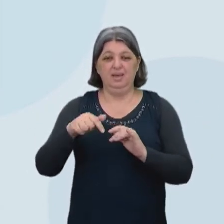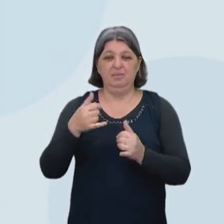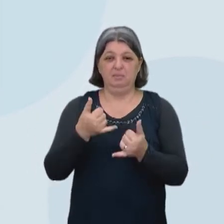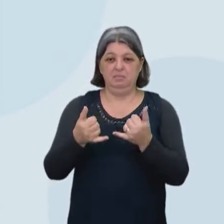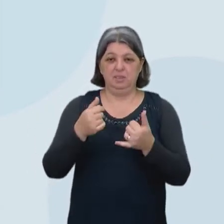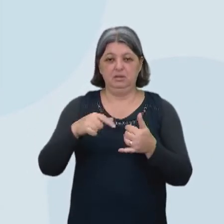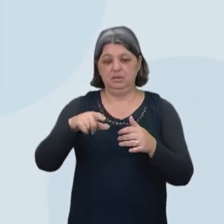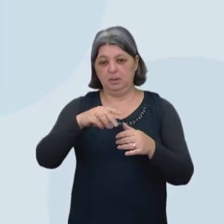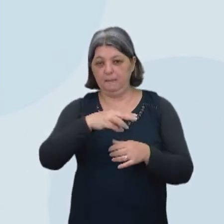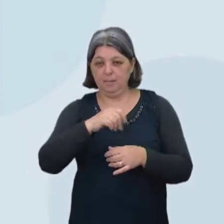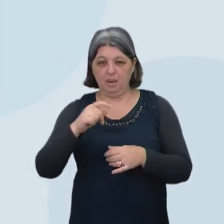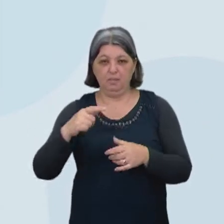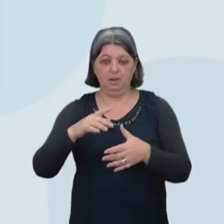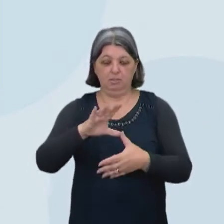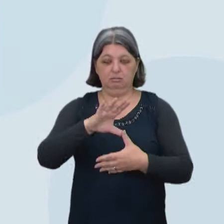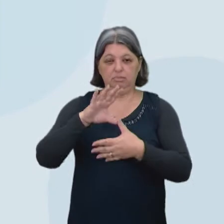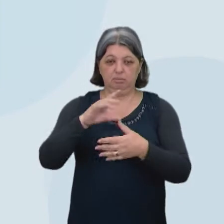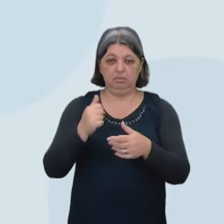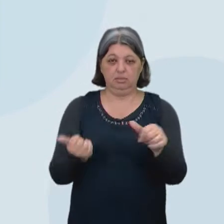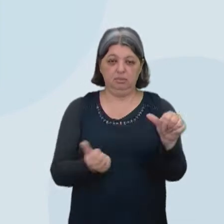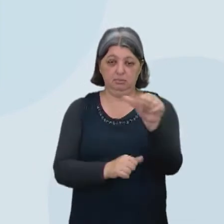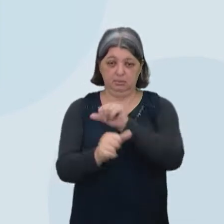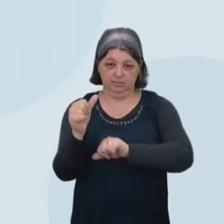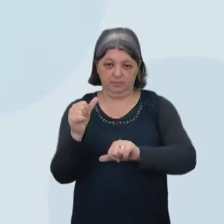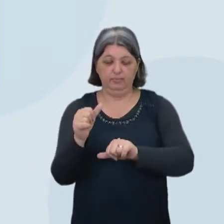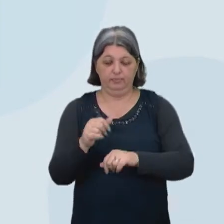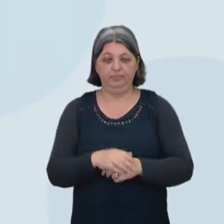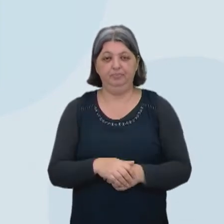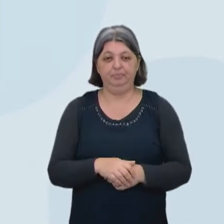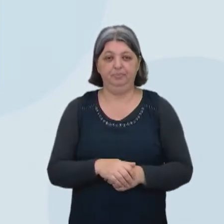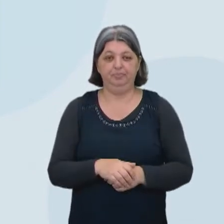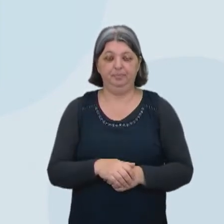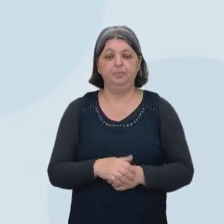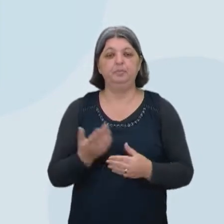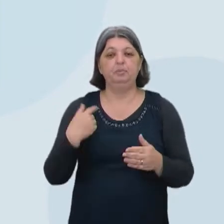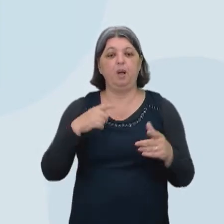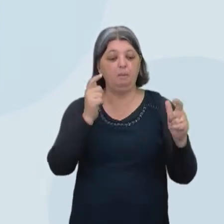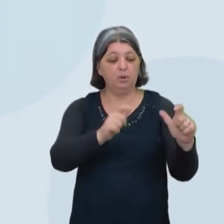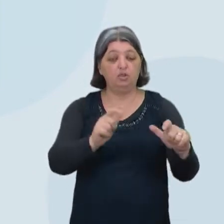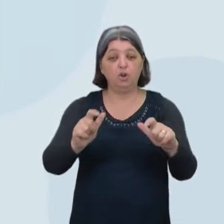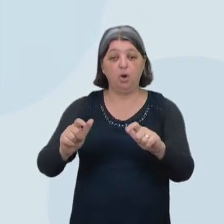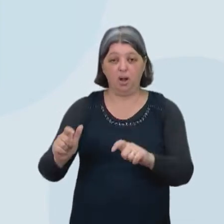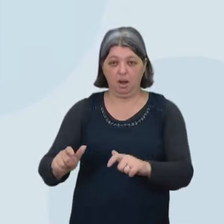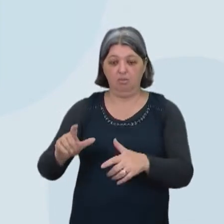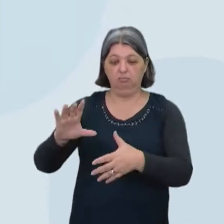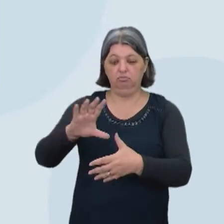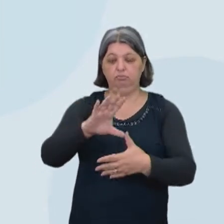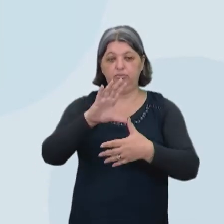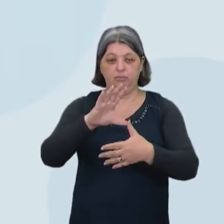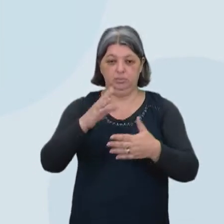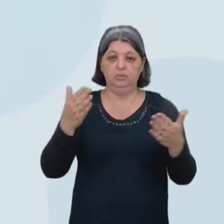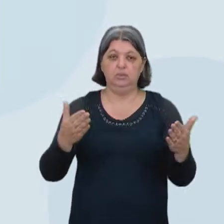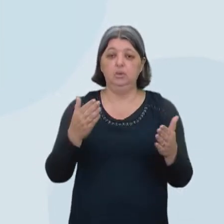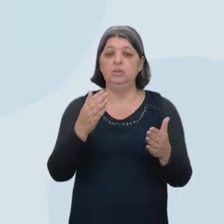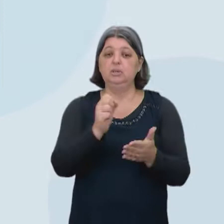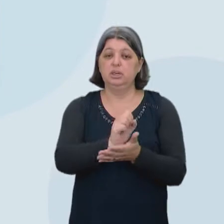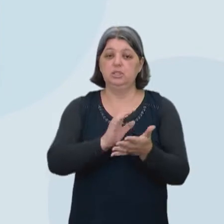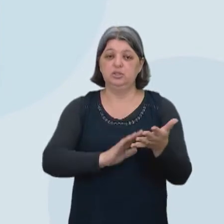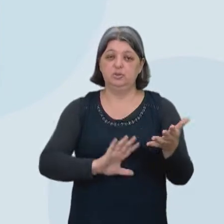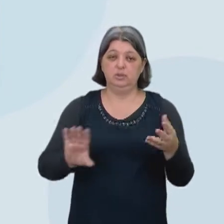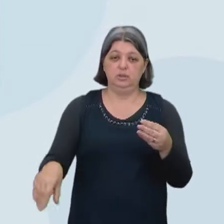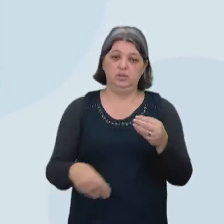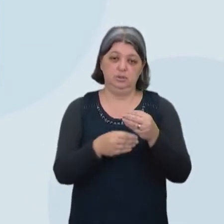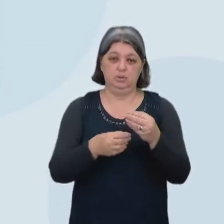faz aí um trocadilho, né? Se fosse um mapa para que houvesse a localização, né? Estamos na atividade integrada de